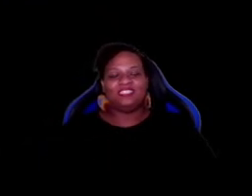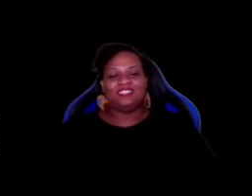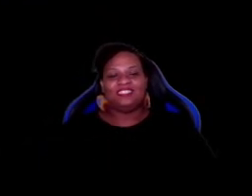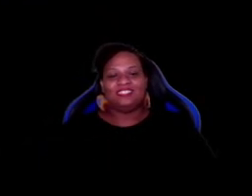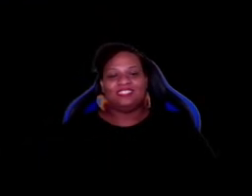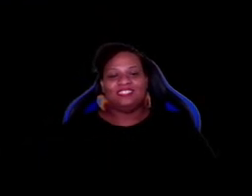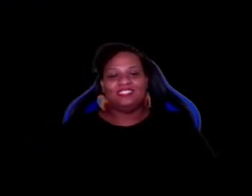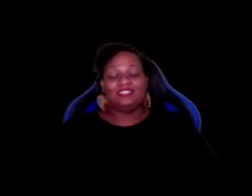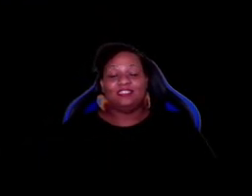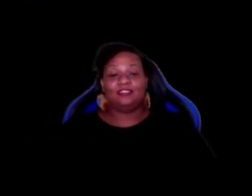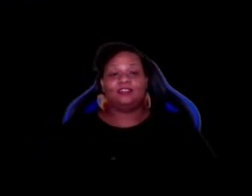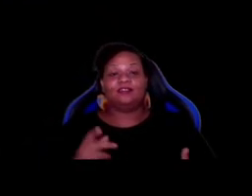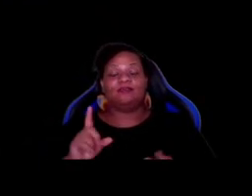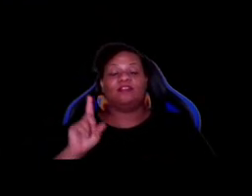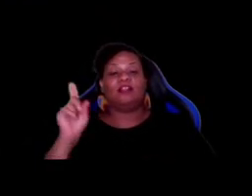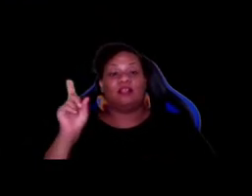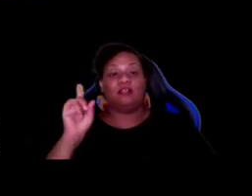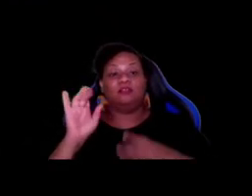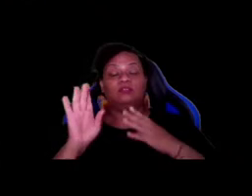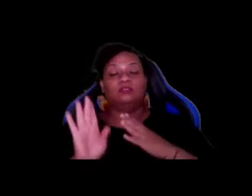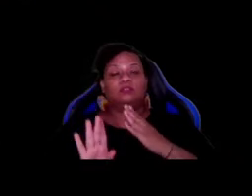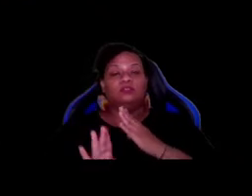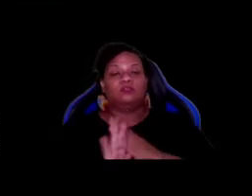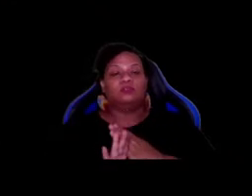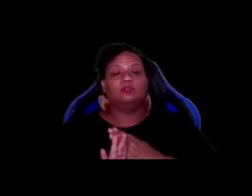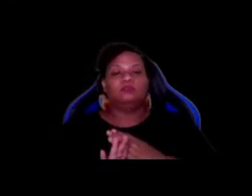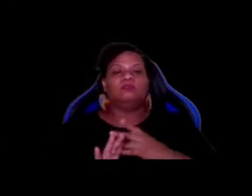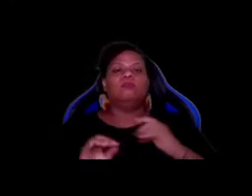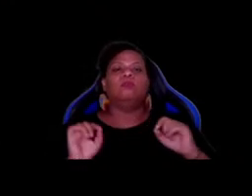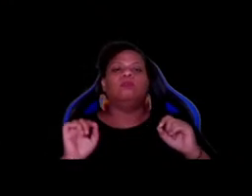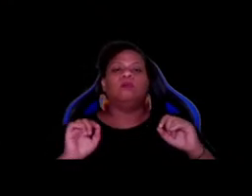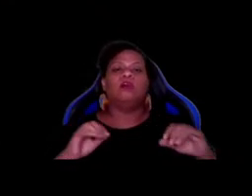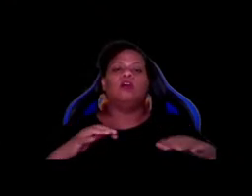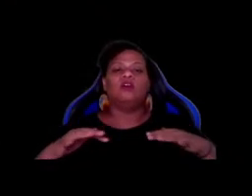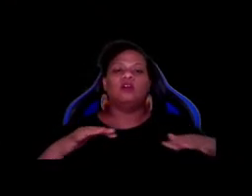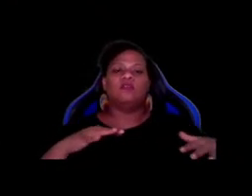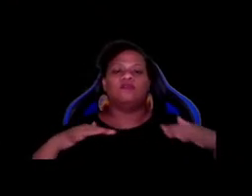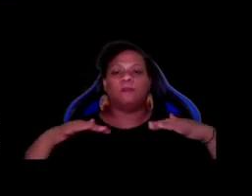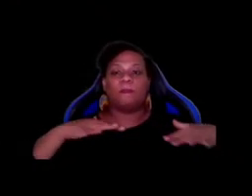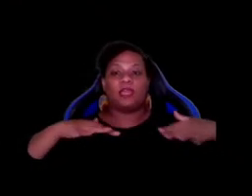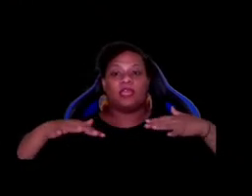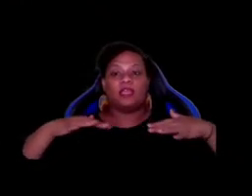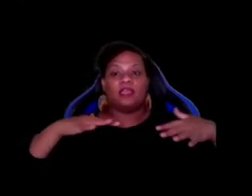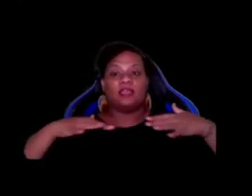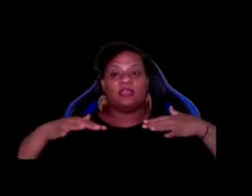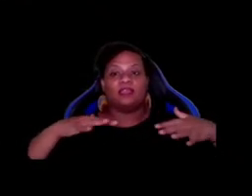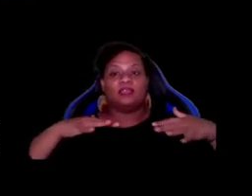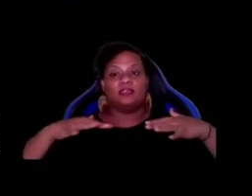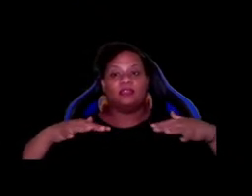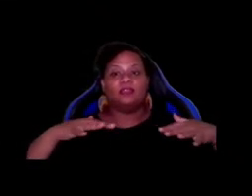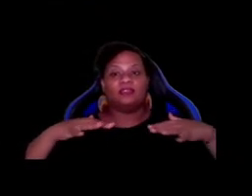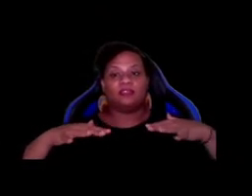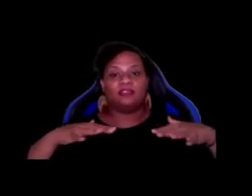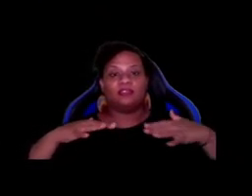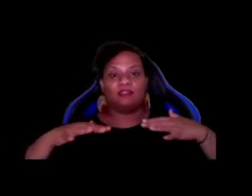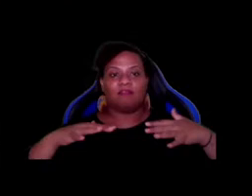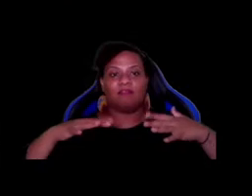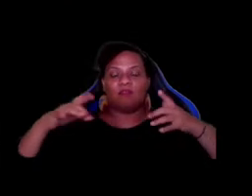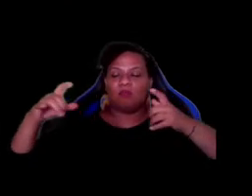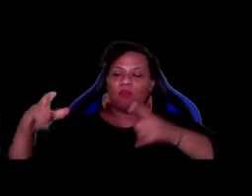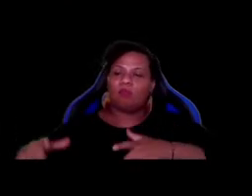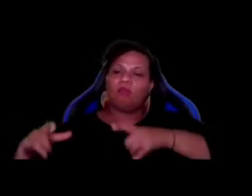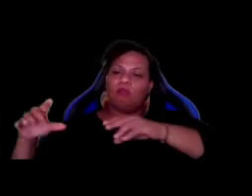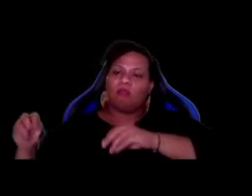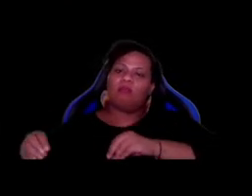eles descobriram, através do movimento de sair de uma região para